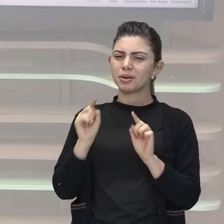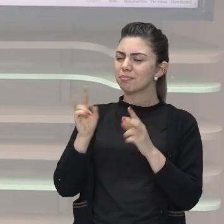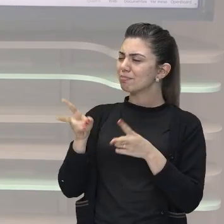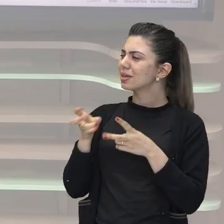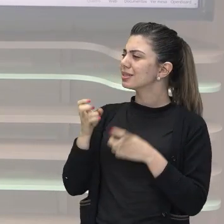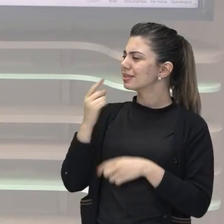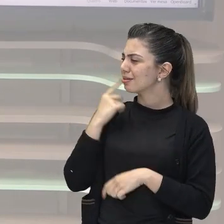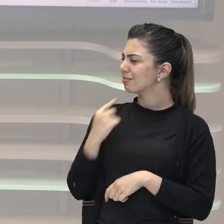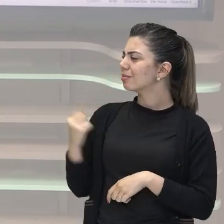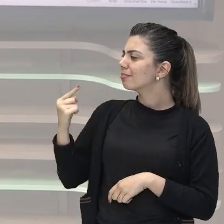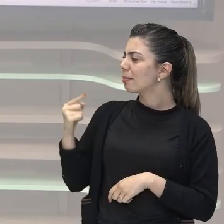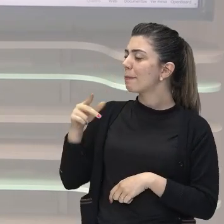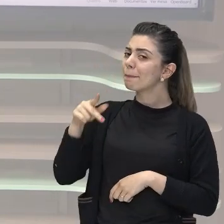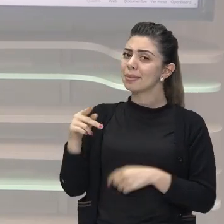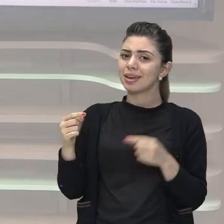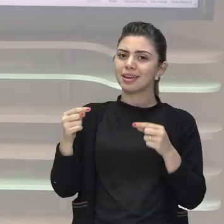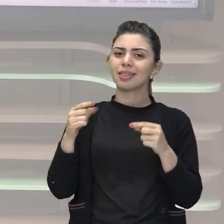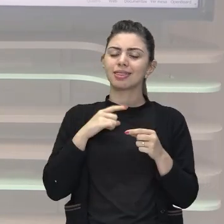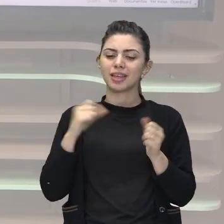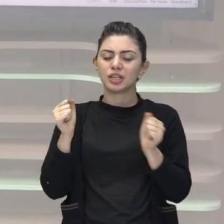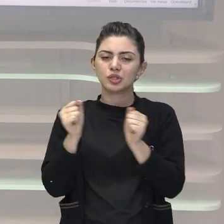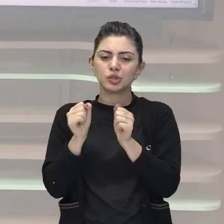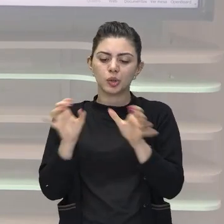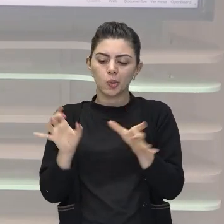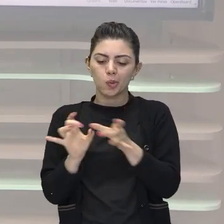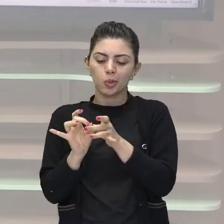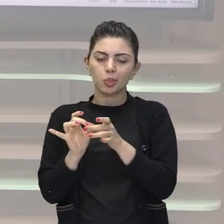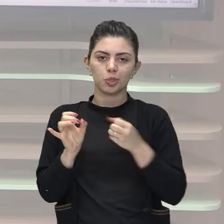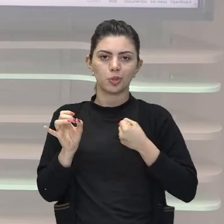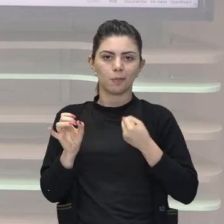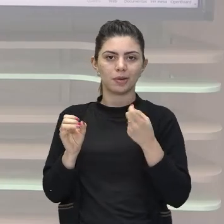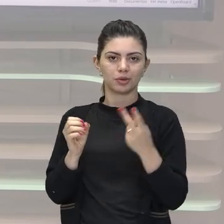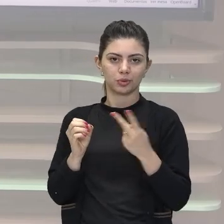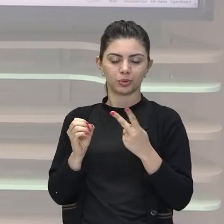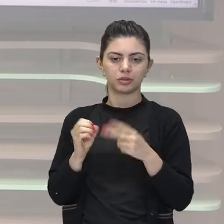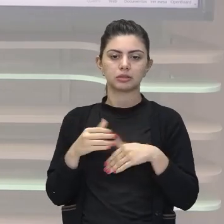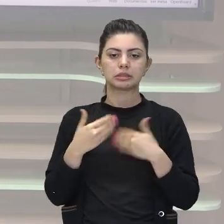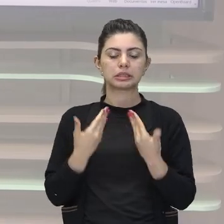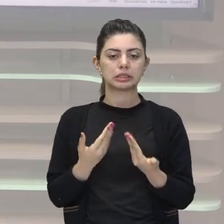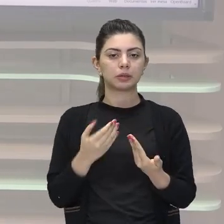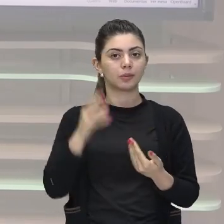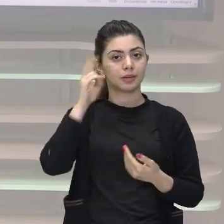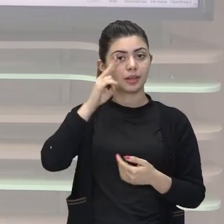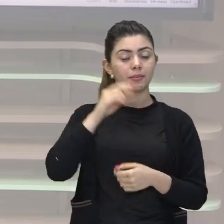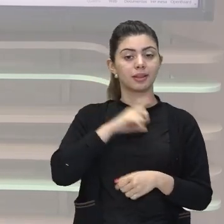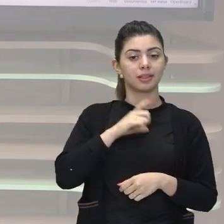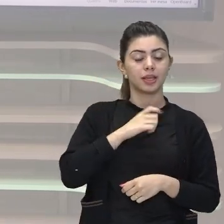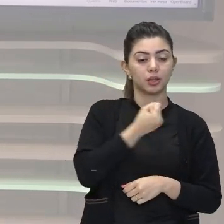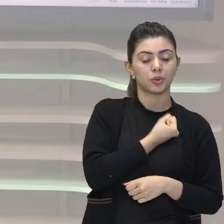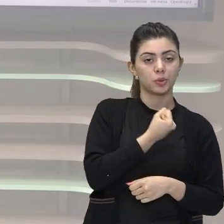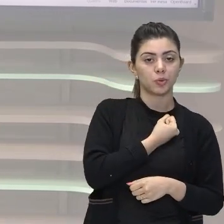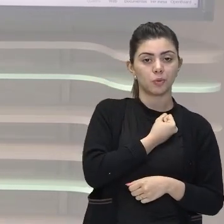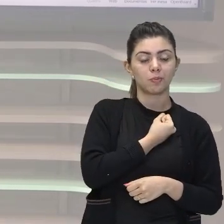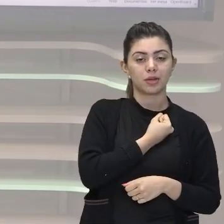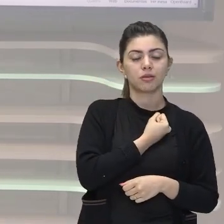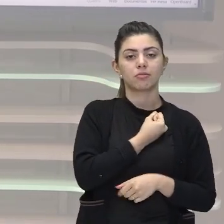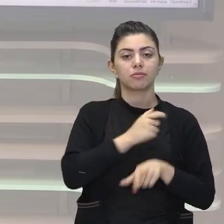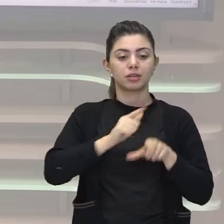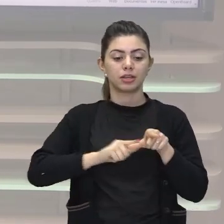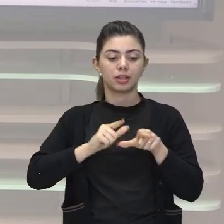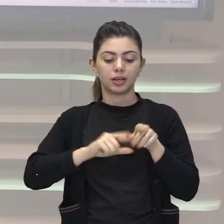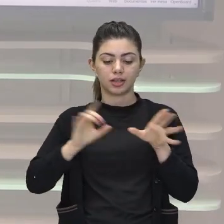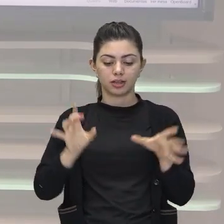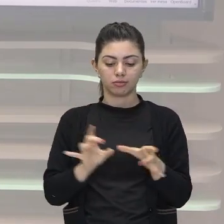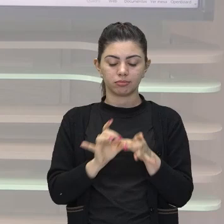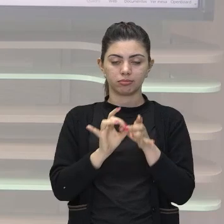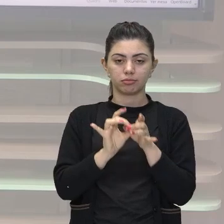está acompanhado do 2. Lembre-se que, quando você tem número e letra juntos lado a lado,